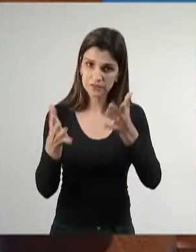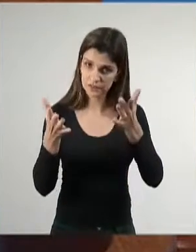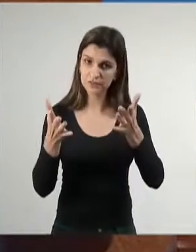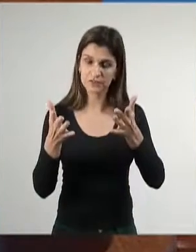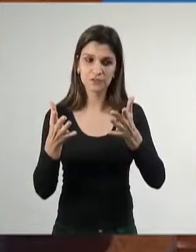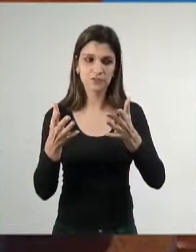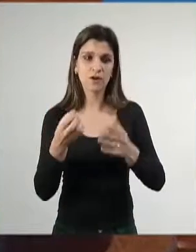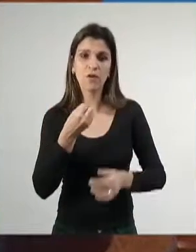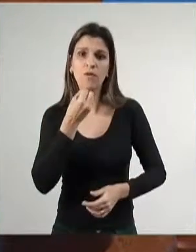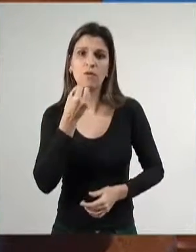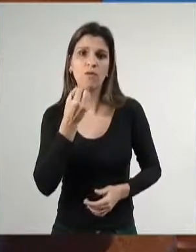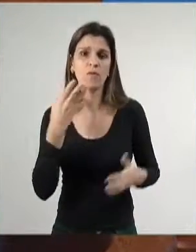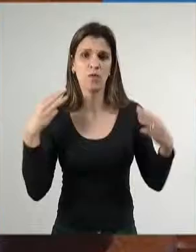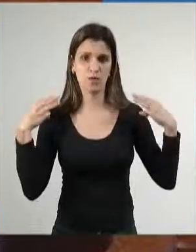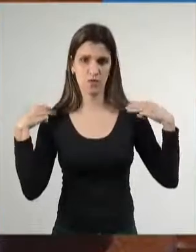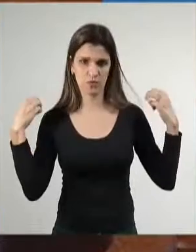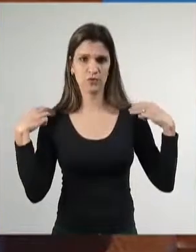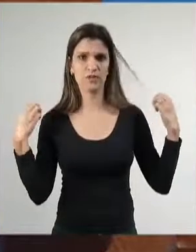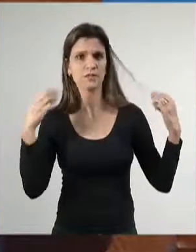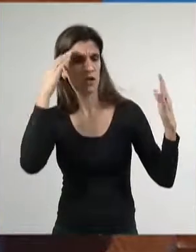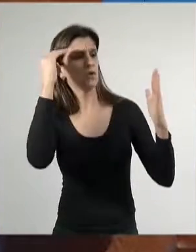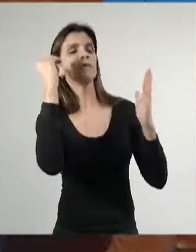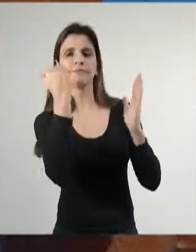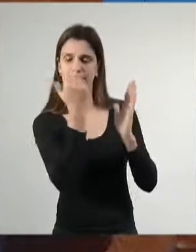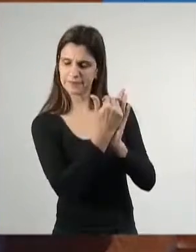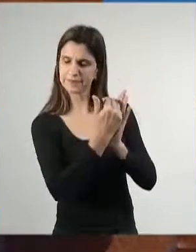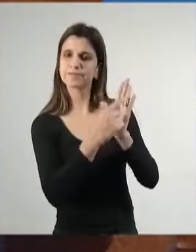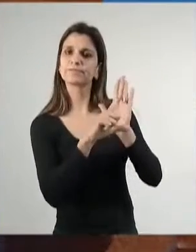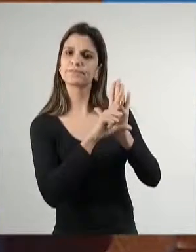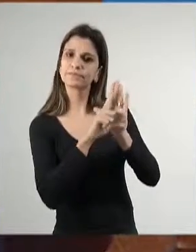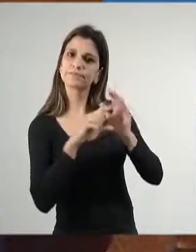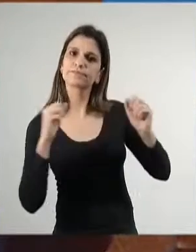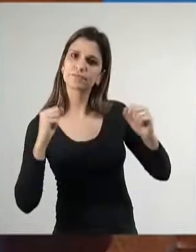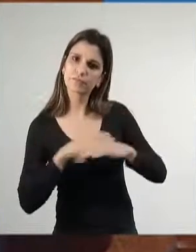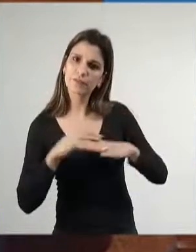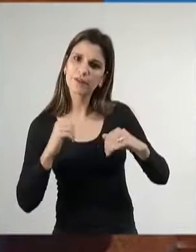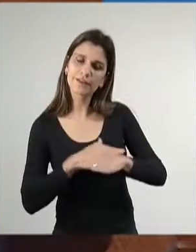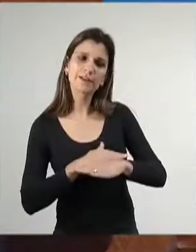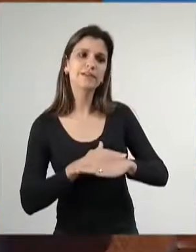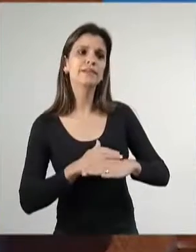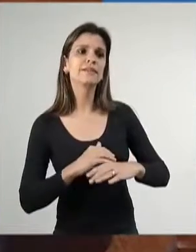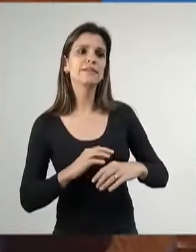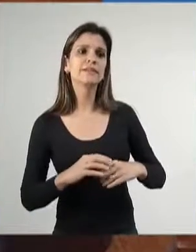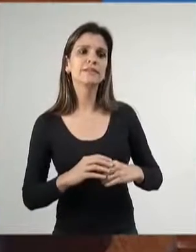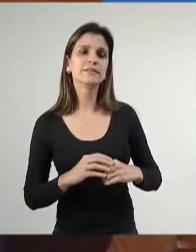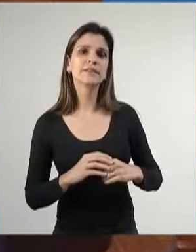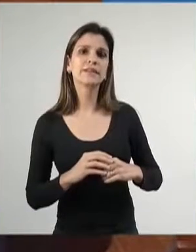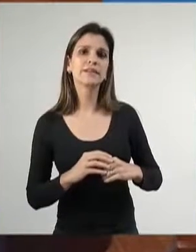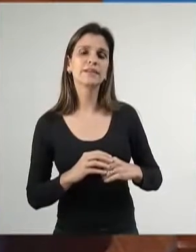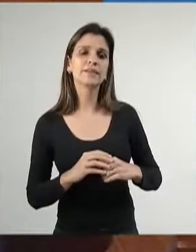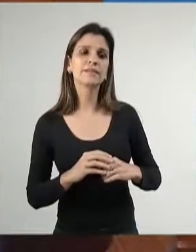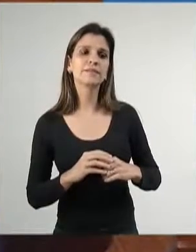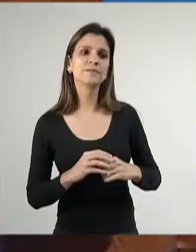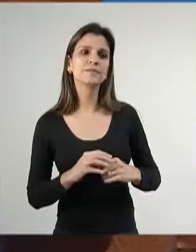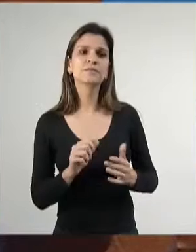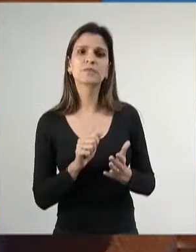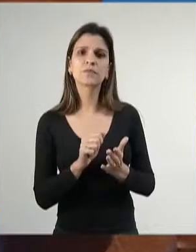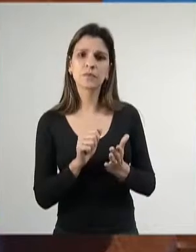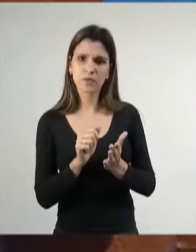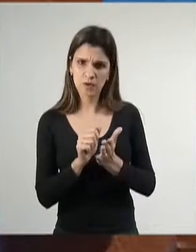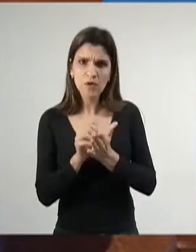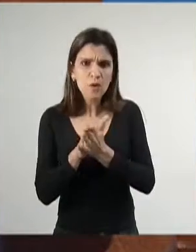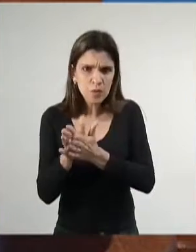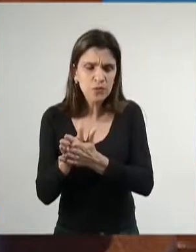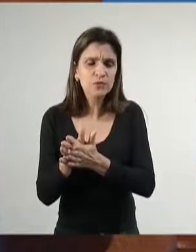condutor de veículo, aquele que respeita as leis de trânsito. Porque nós temos as multas, que são